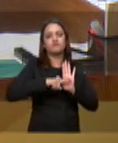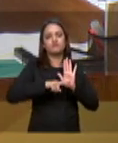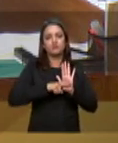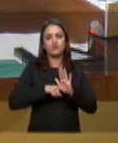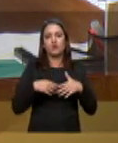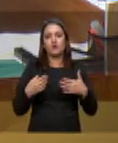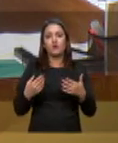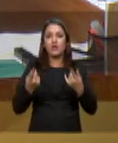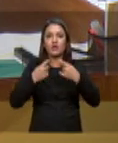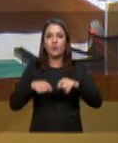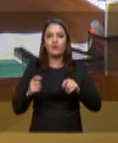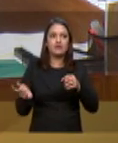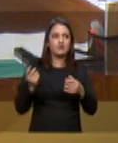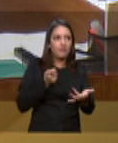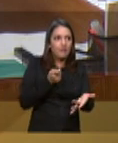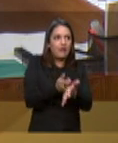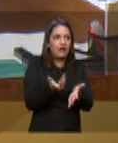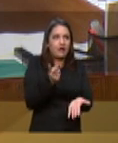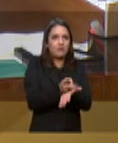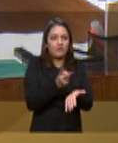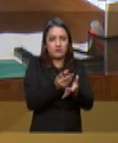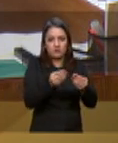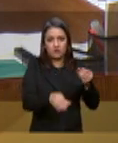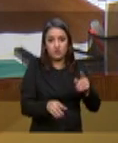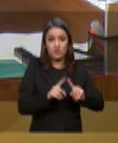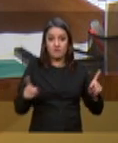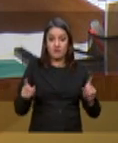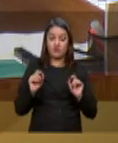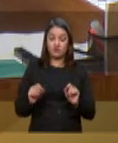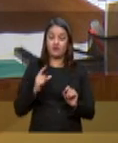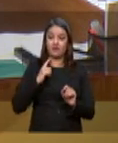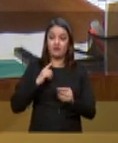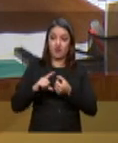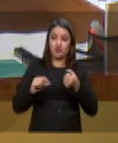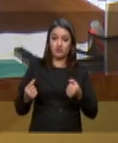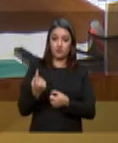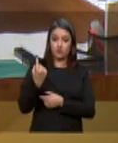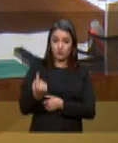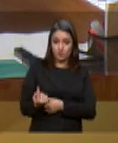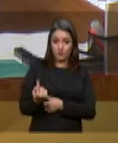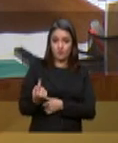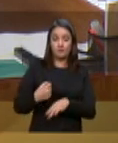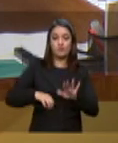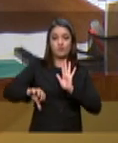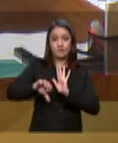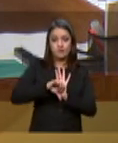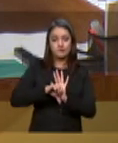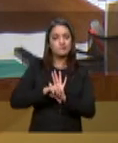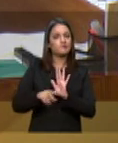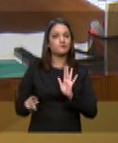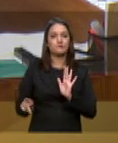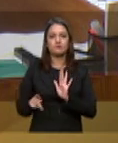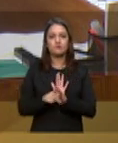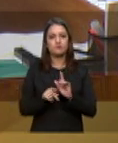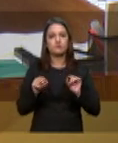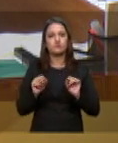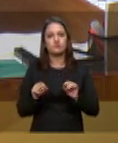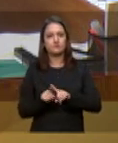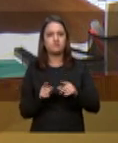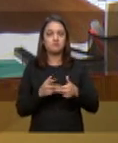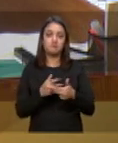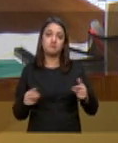prejuízo alheio possível. Diversa a estrutura do delito incriminado no artigo 1º. É modalidade clara de tipo misto